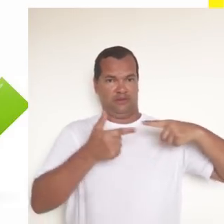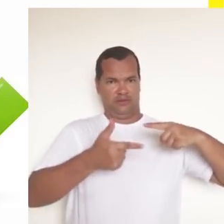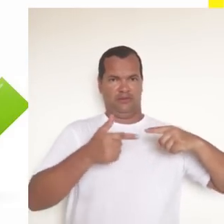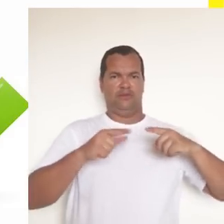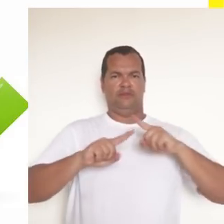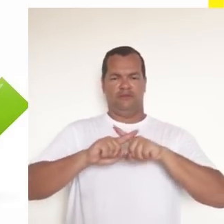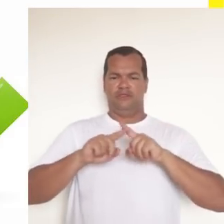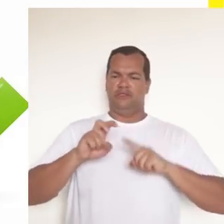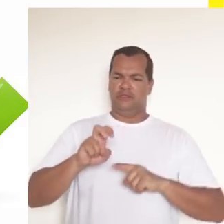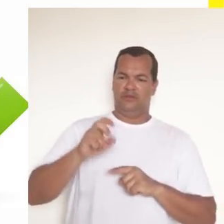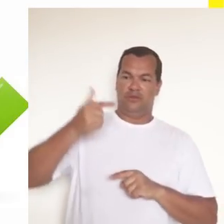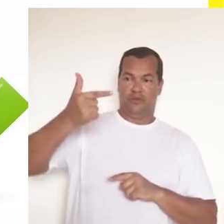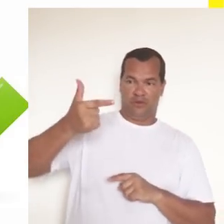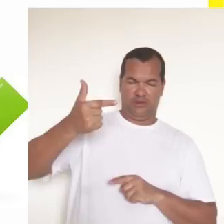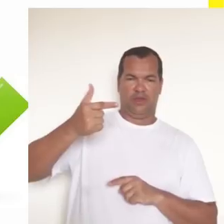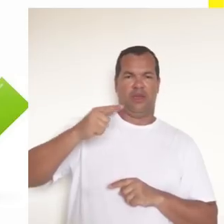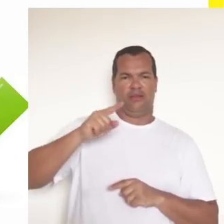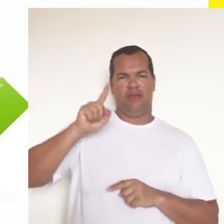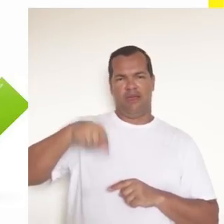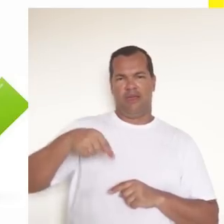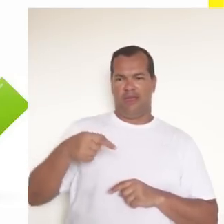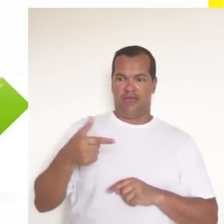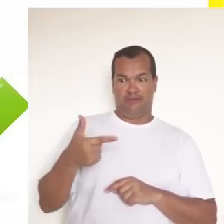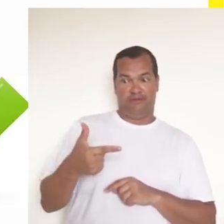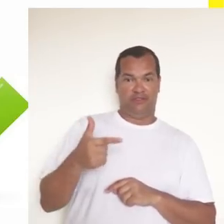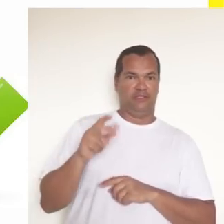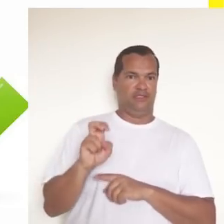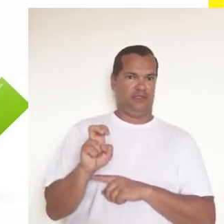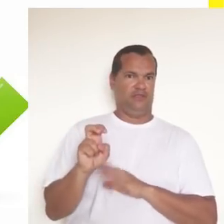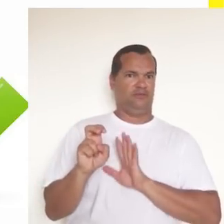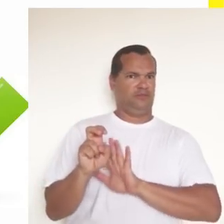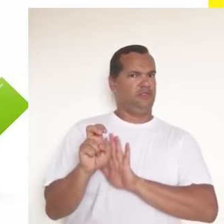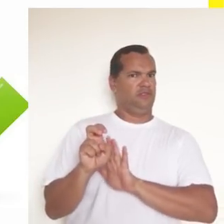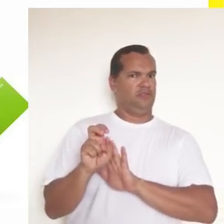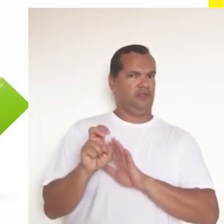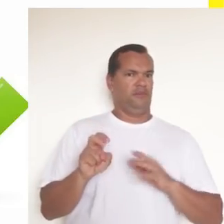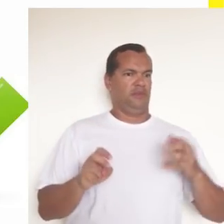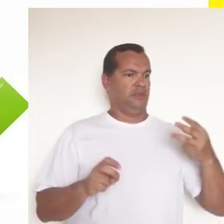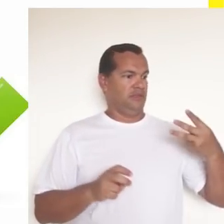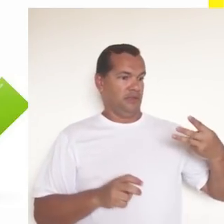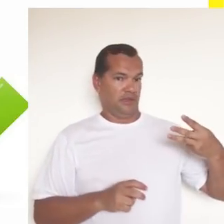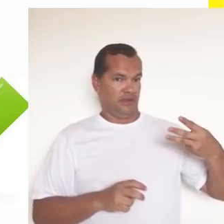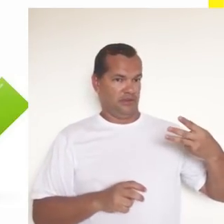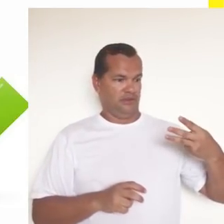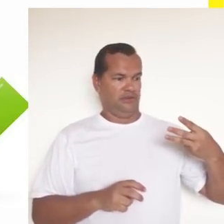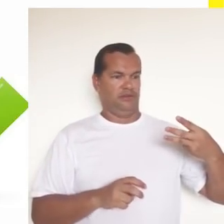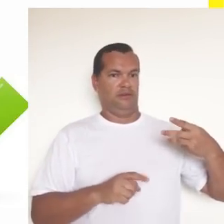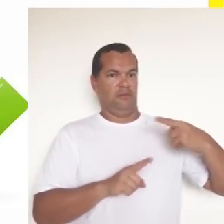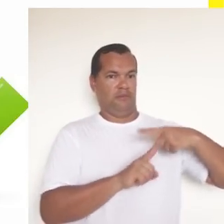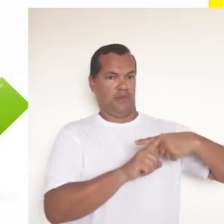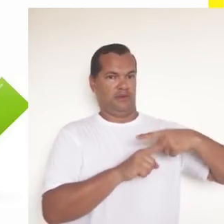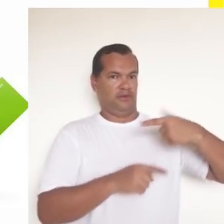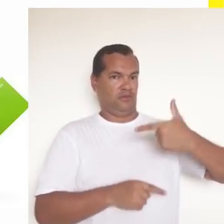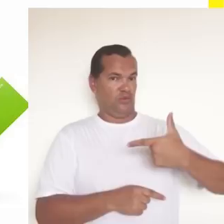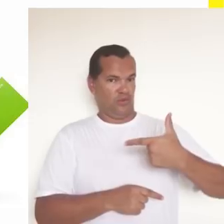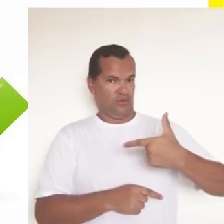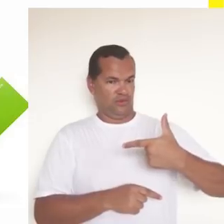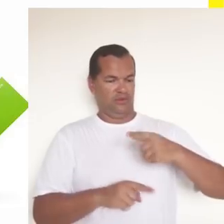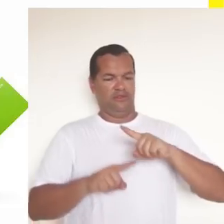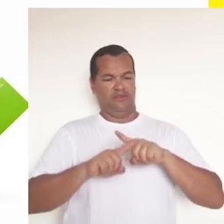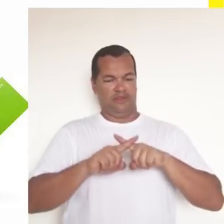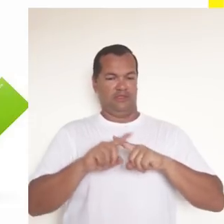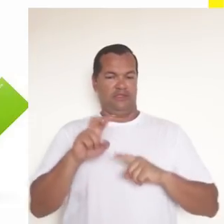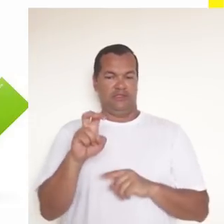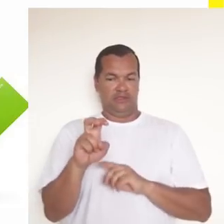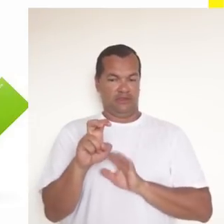vezes 5 elevado ao quadrado, que é 25. Agora, então, portanto, nós temos 3 mais 2, o